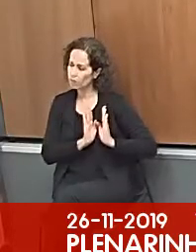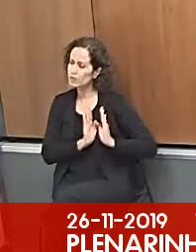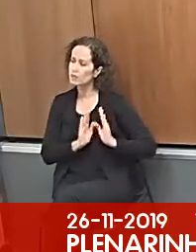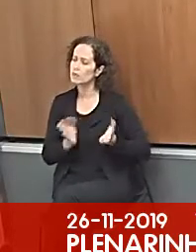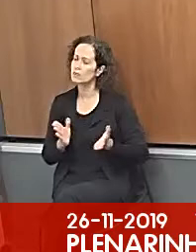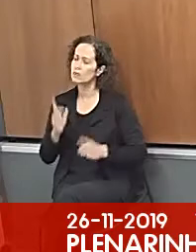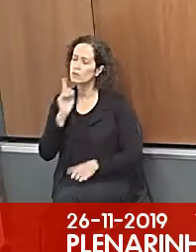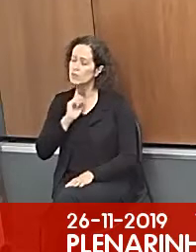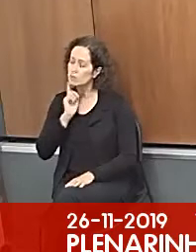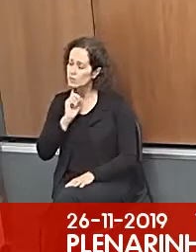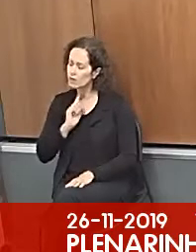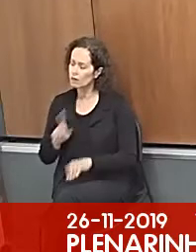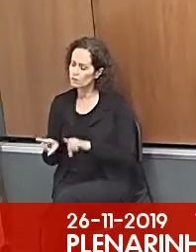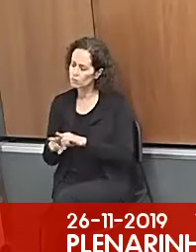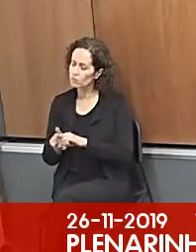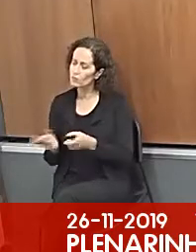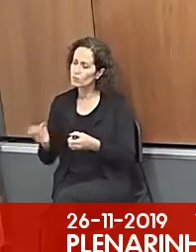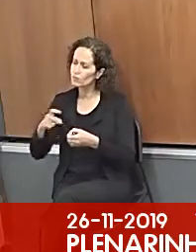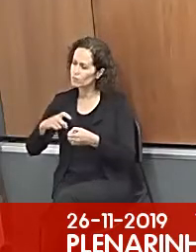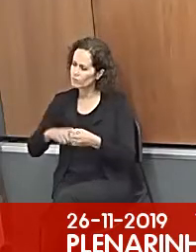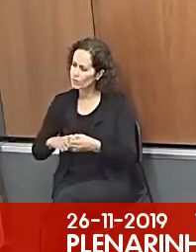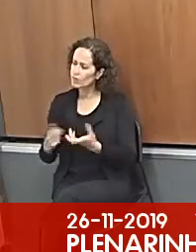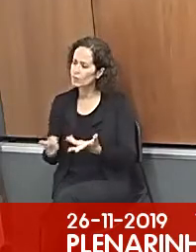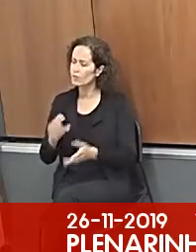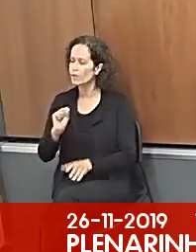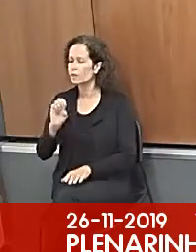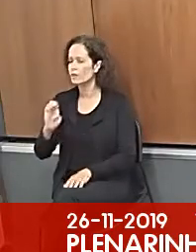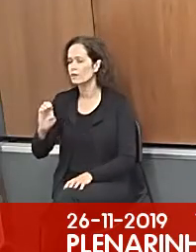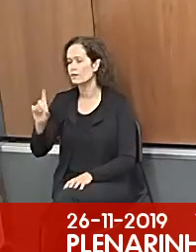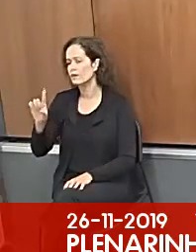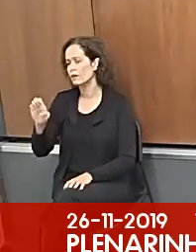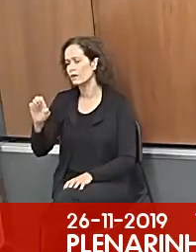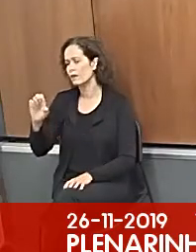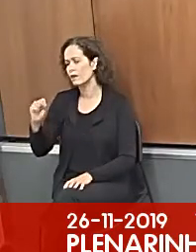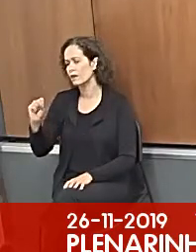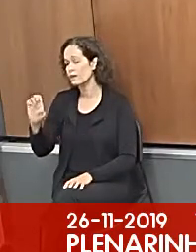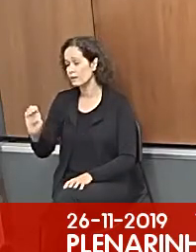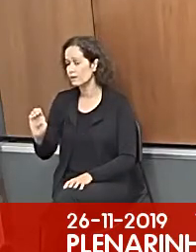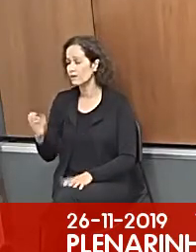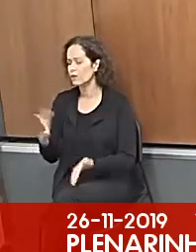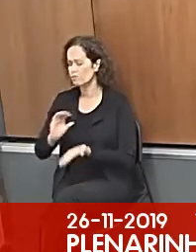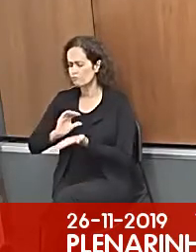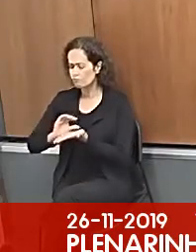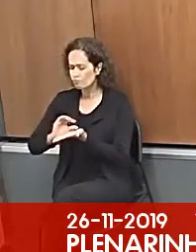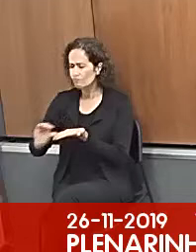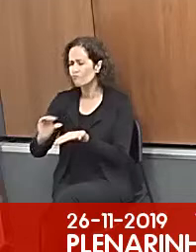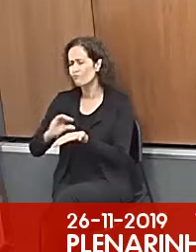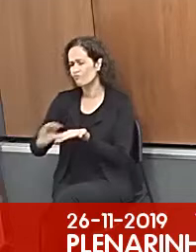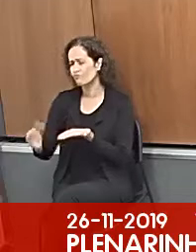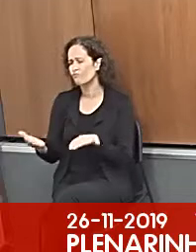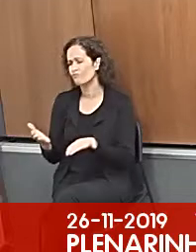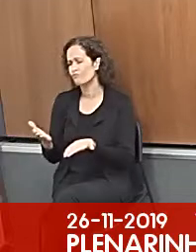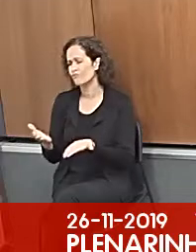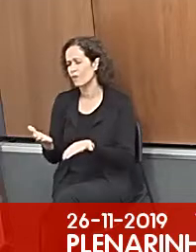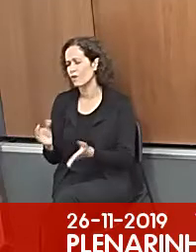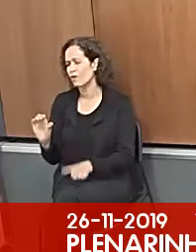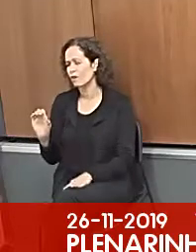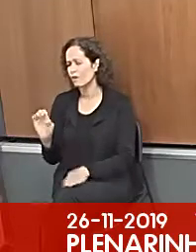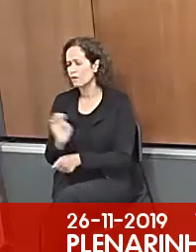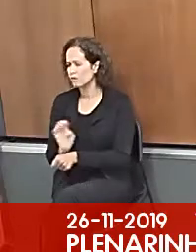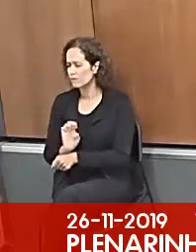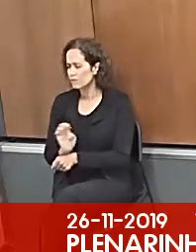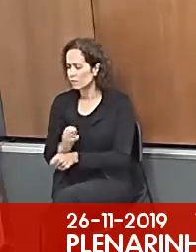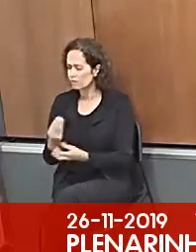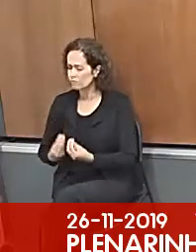de Educação. Hoje o convênio ele é com a SEDESE e um recurso mínimo que é repassado do Estado, é repassado às